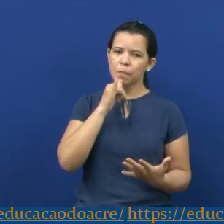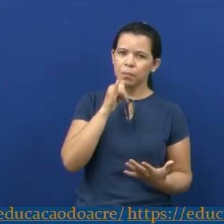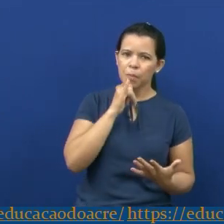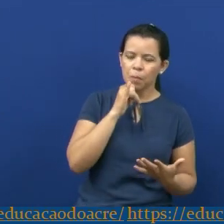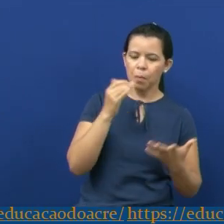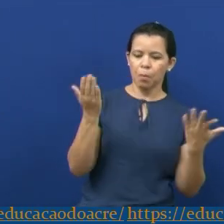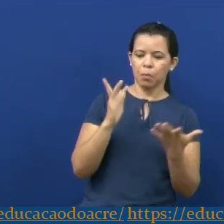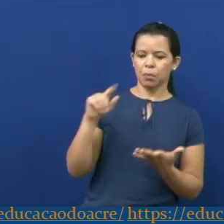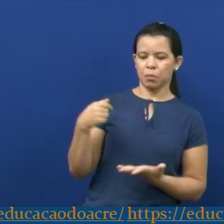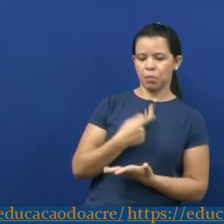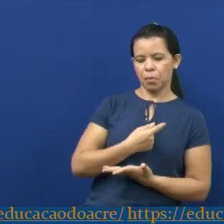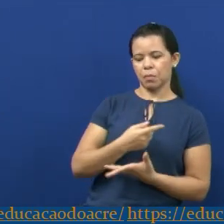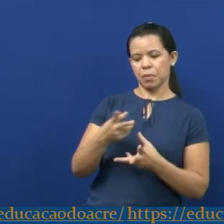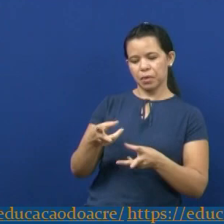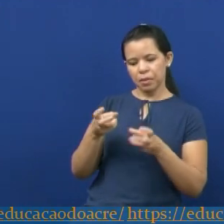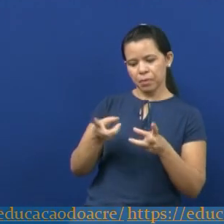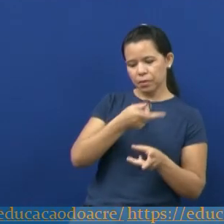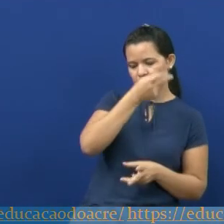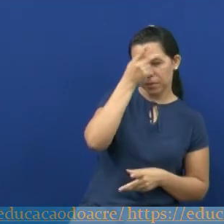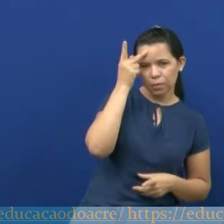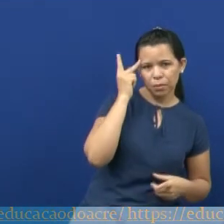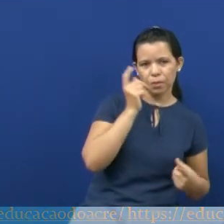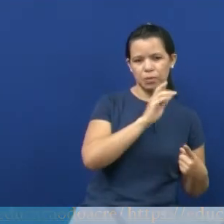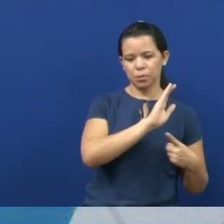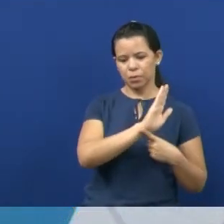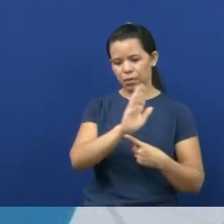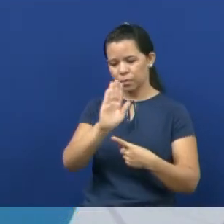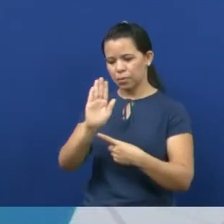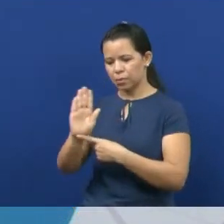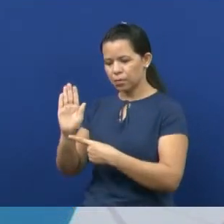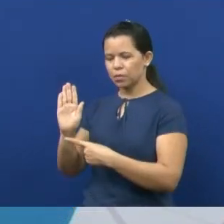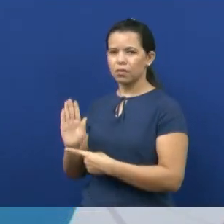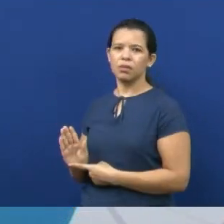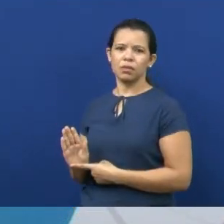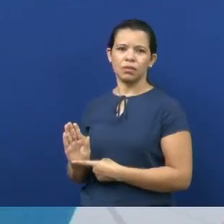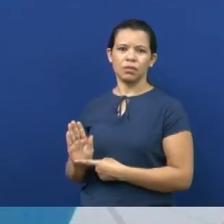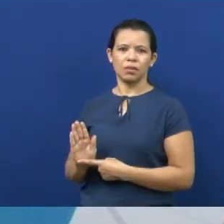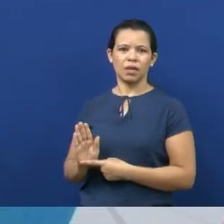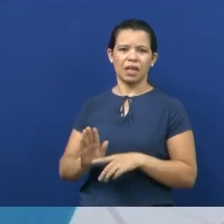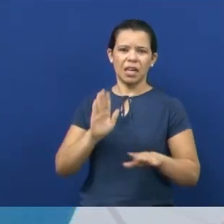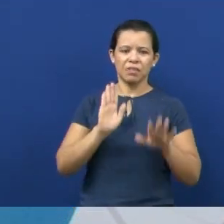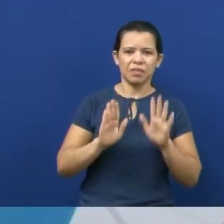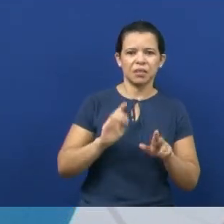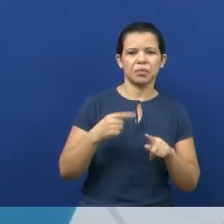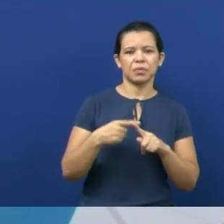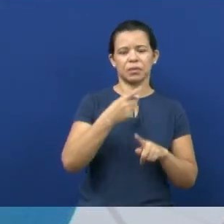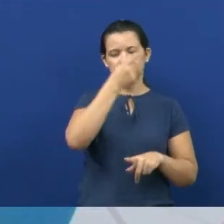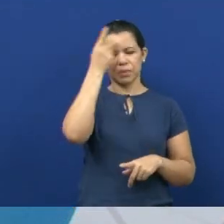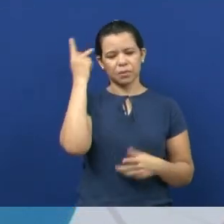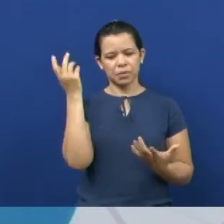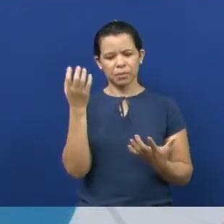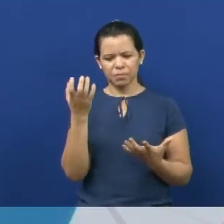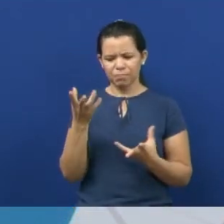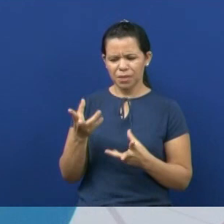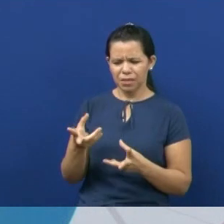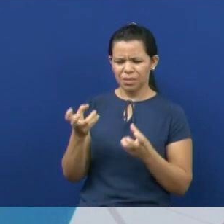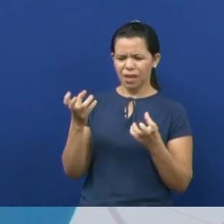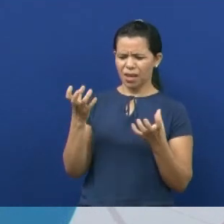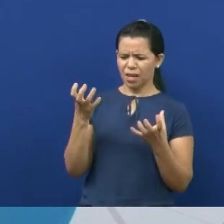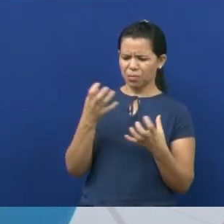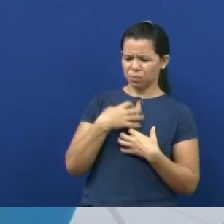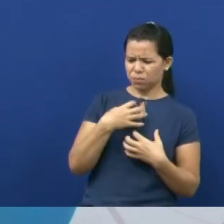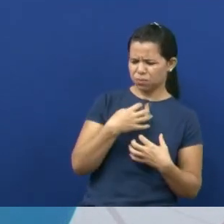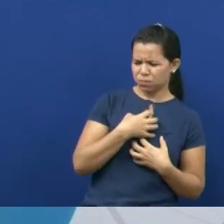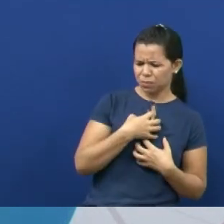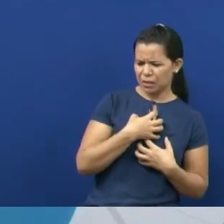necessidade das pessoas. Elas fazem isso muitas vezes porque são cristãos, porque sente a dor do outro, sente que a família está sofrendo. Muita